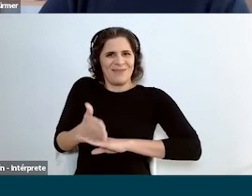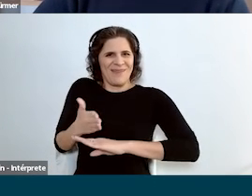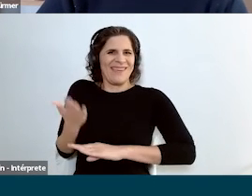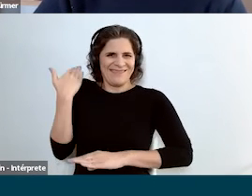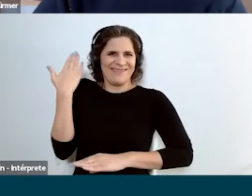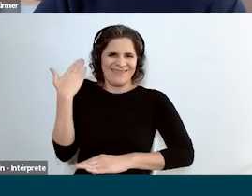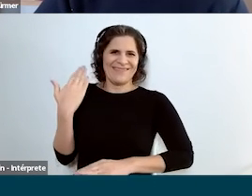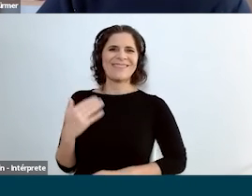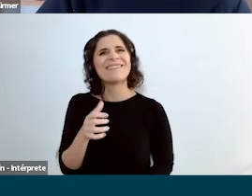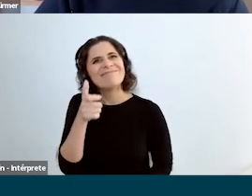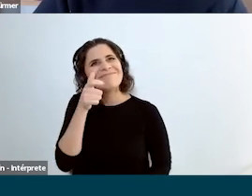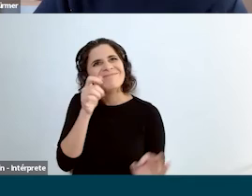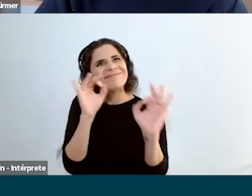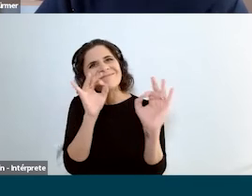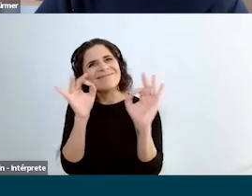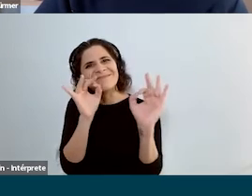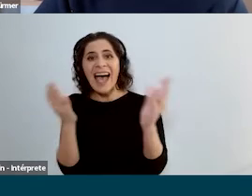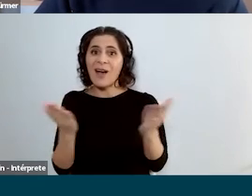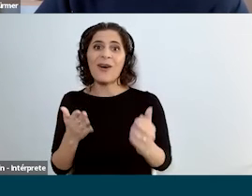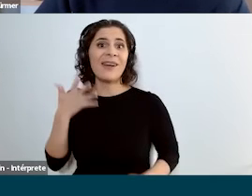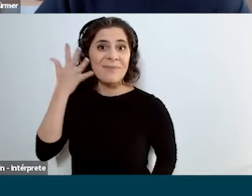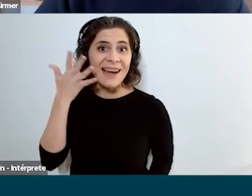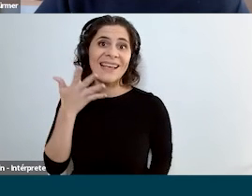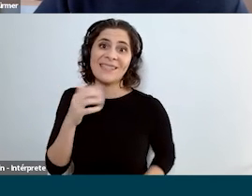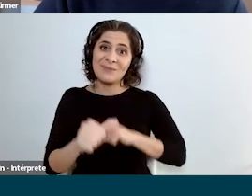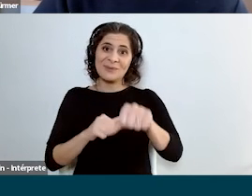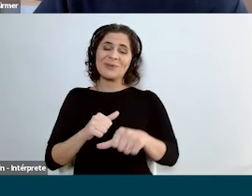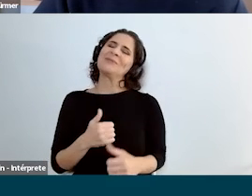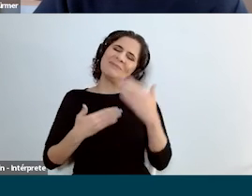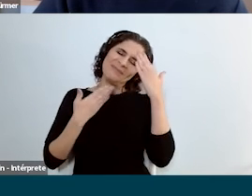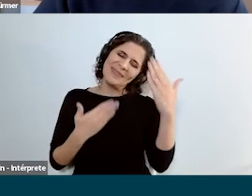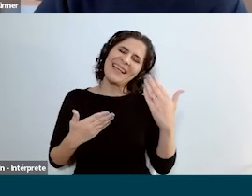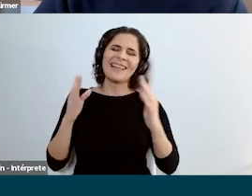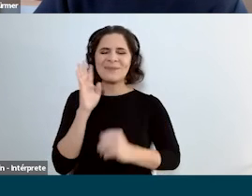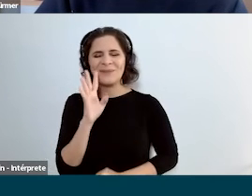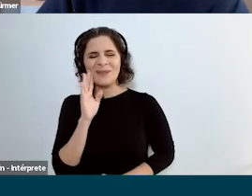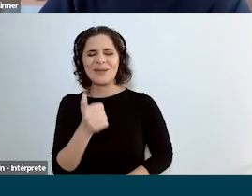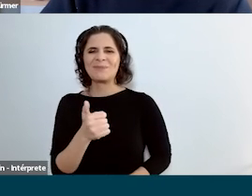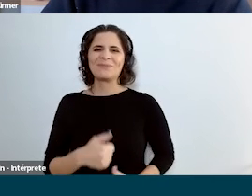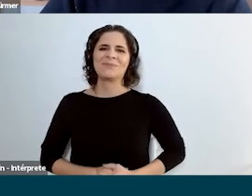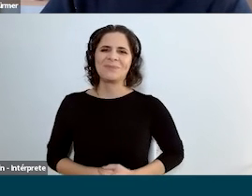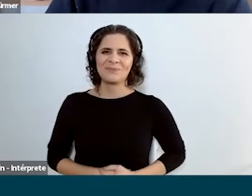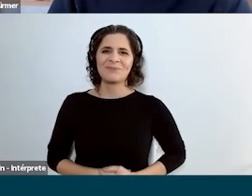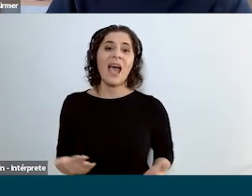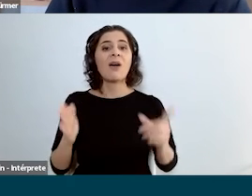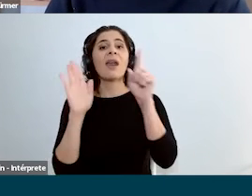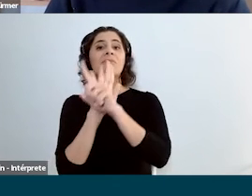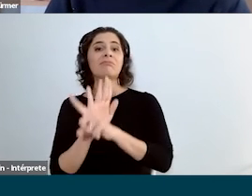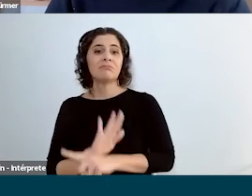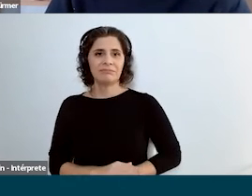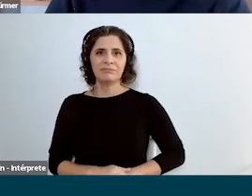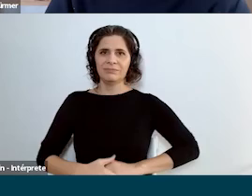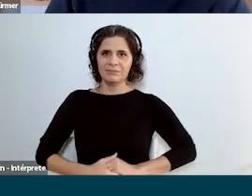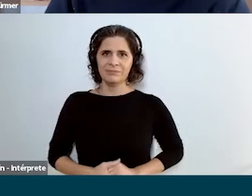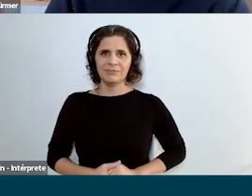pessoa participante antes, e é muito legal, estou muito feliz de poder estar aqui hoje como palestrante. Agora a gente vai